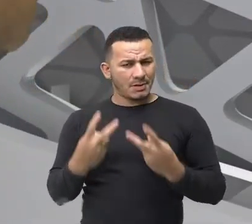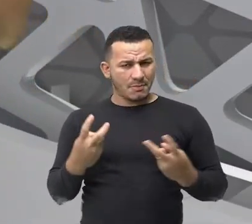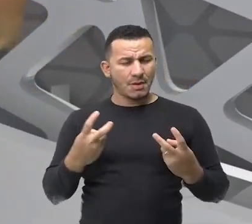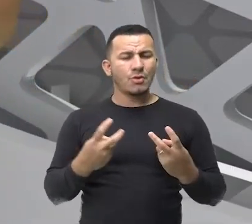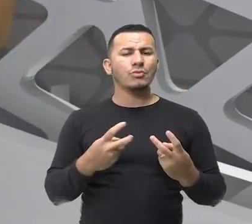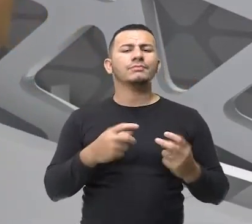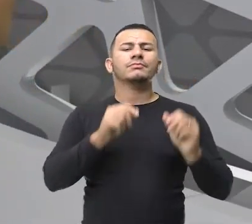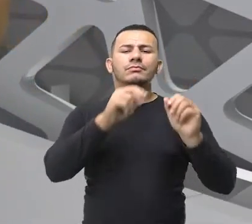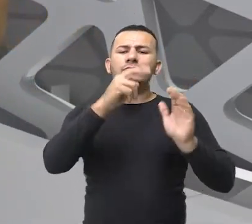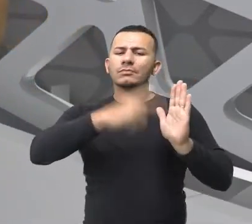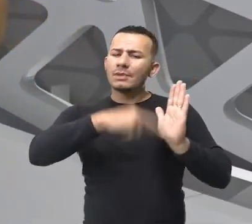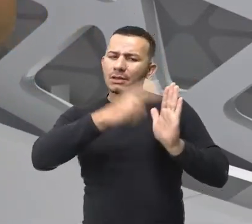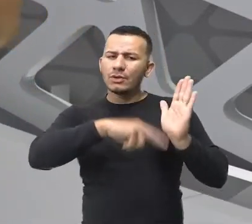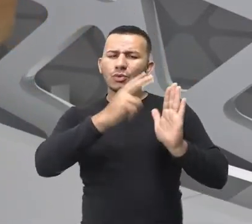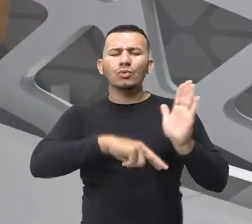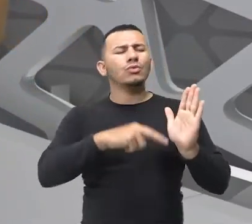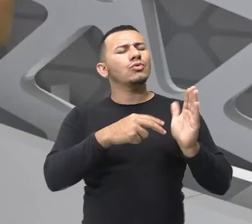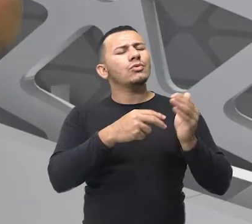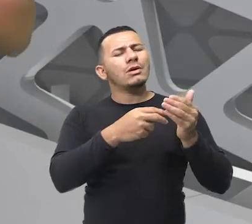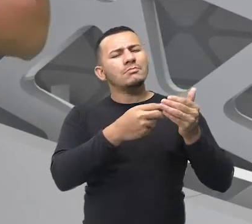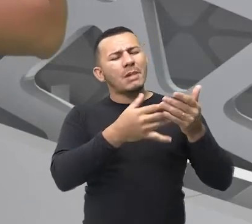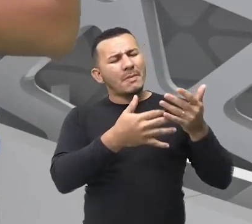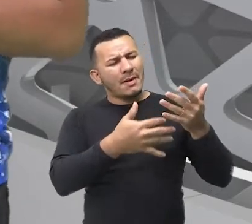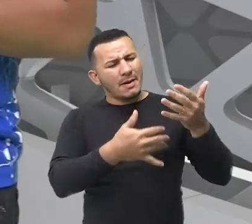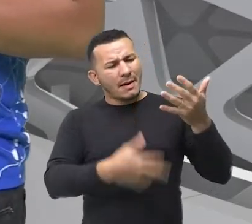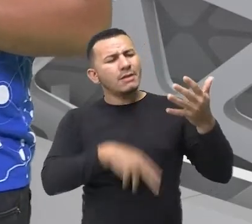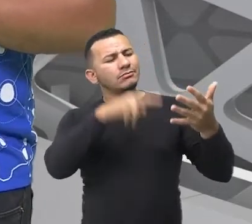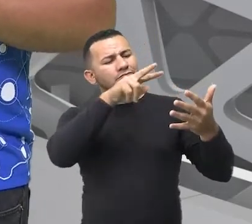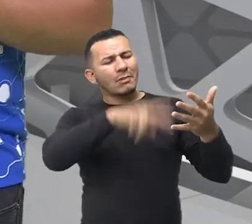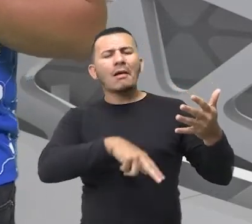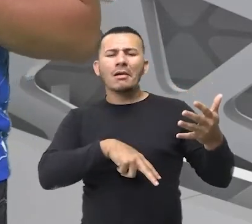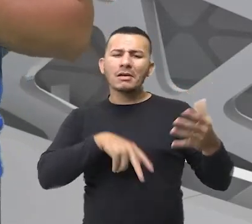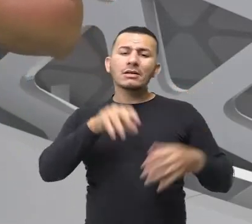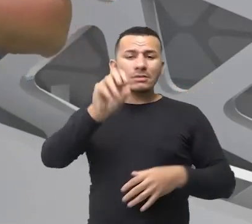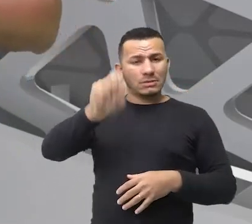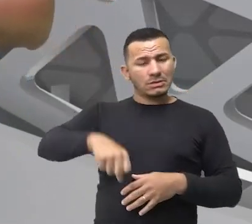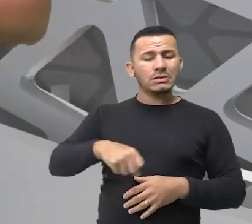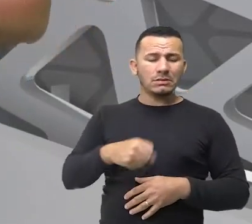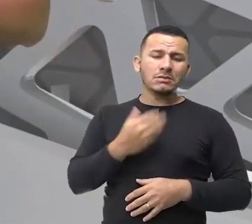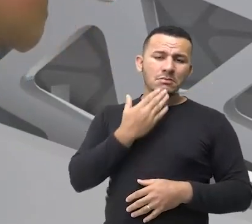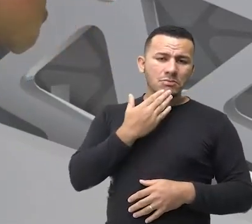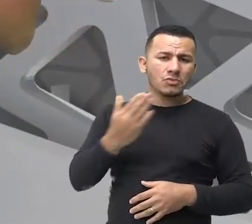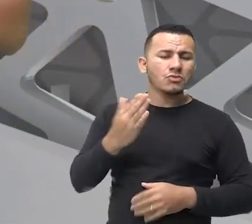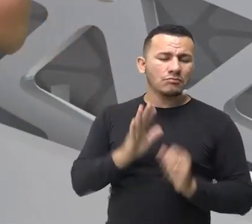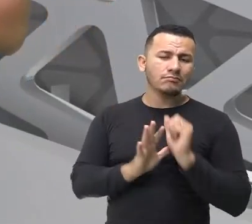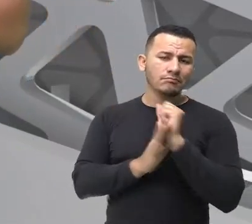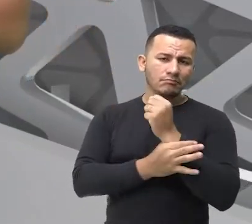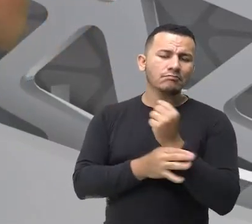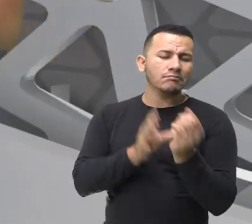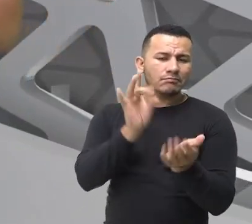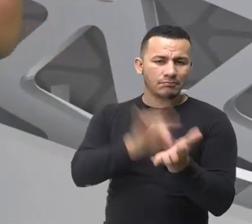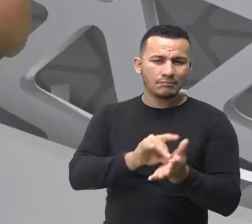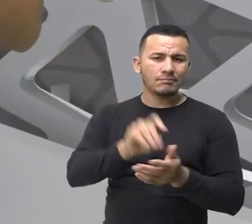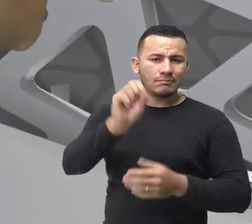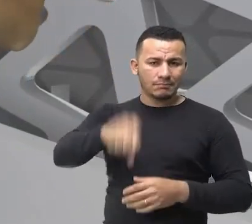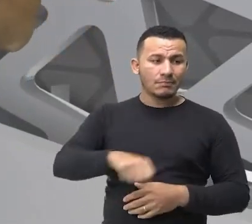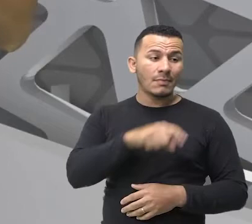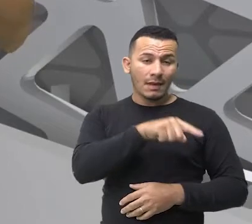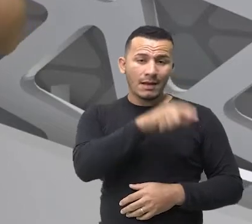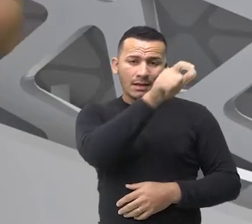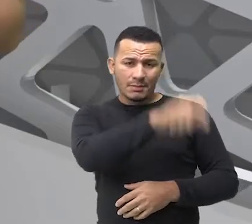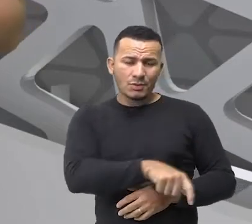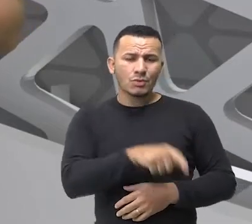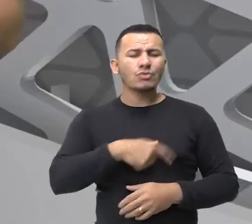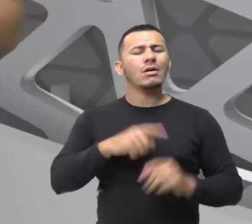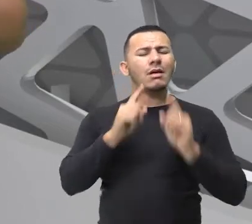nós encontramos na leitura da carta observa em que sim essa solicitação é válida Observe que a